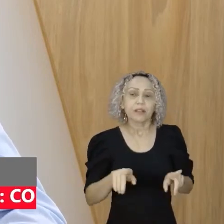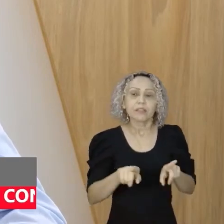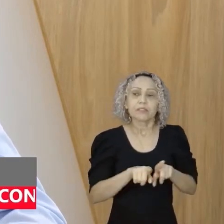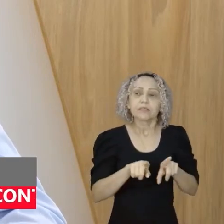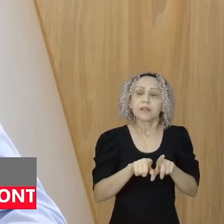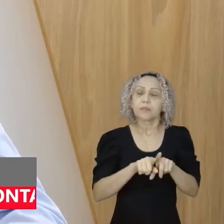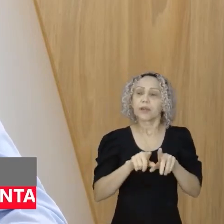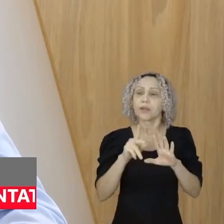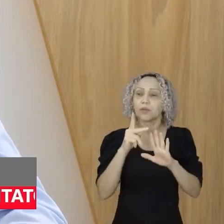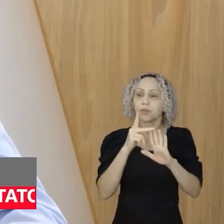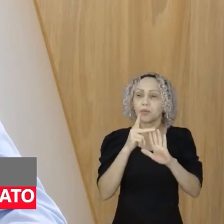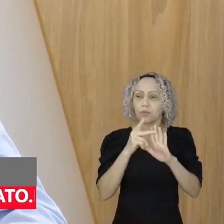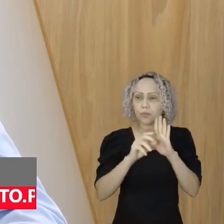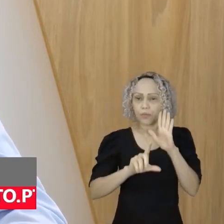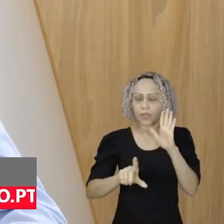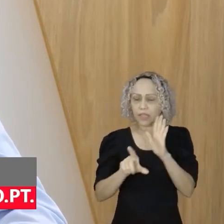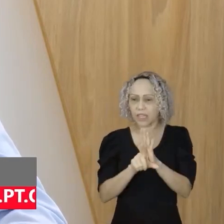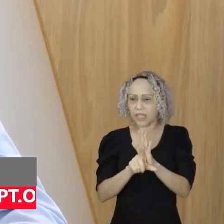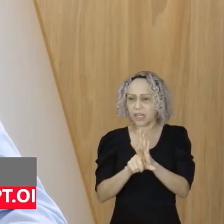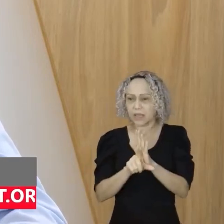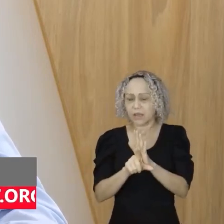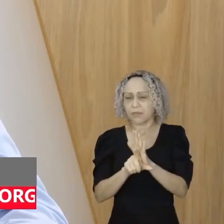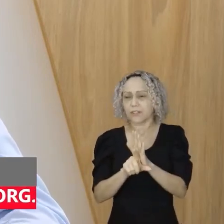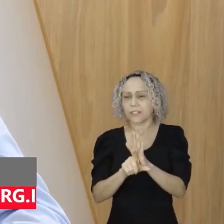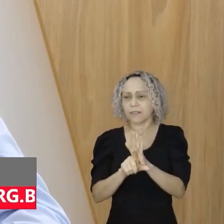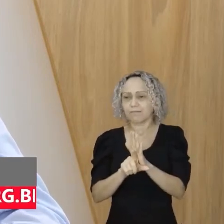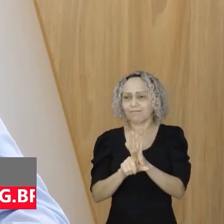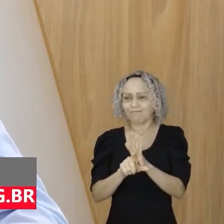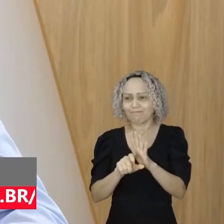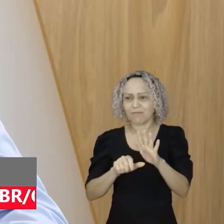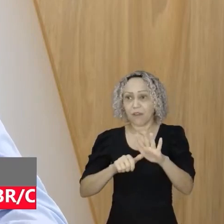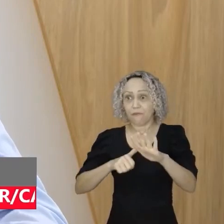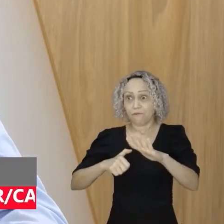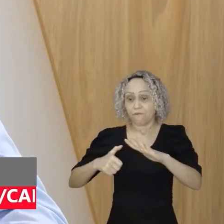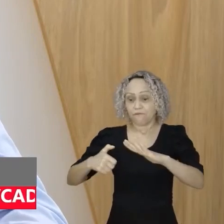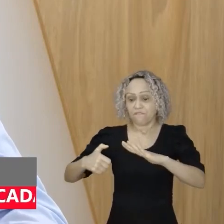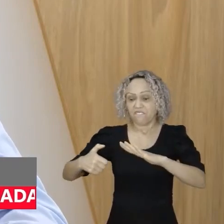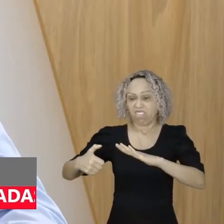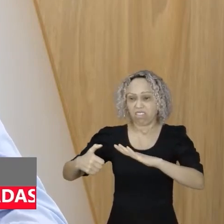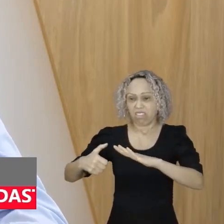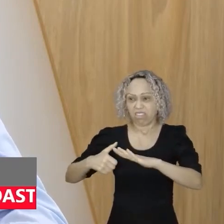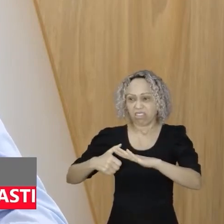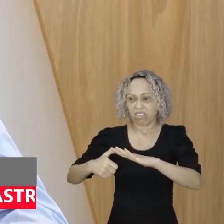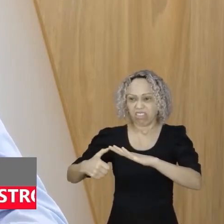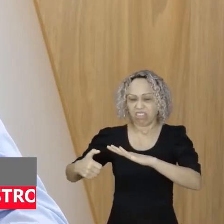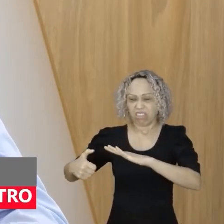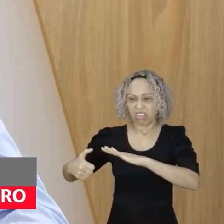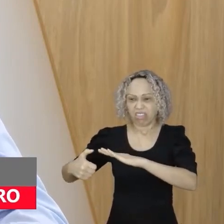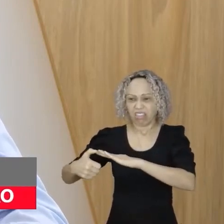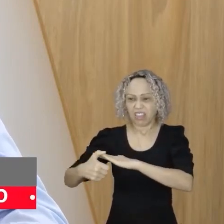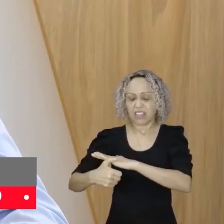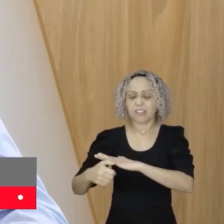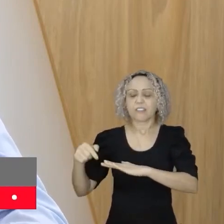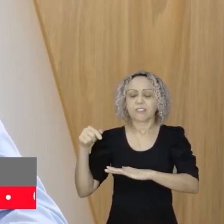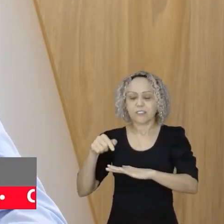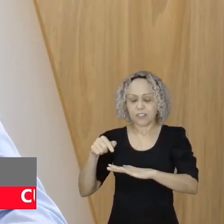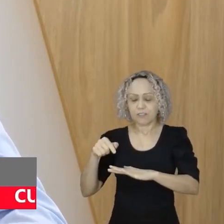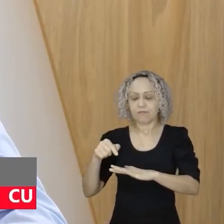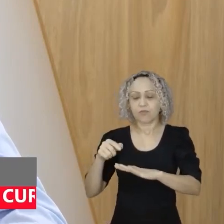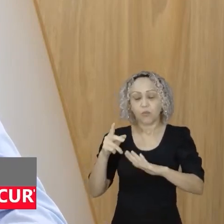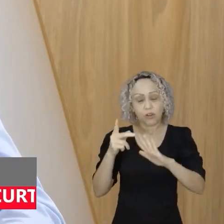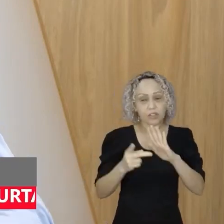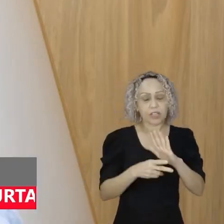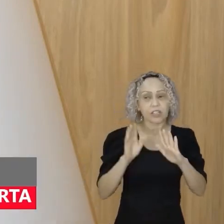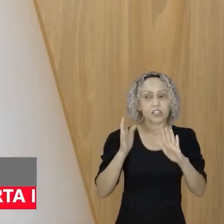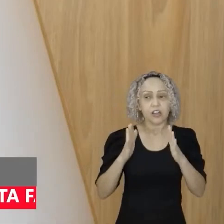fake news, nós sugerimos, então, que ele vá à votação no Congresso, seja aprovado. Ele já foi aprovado o